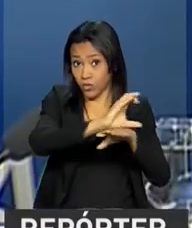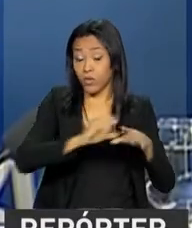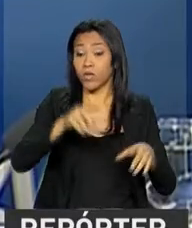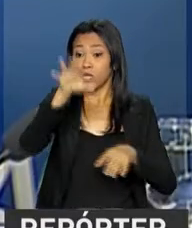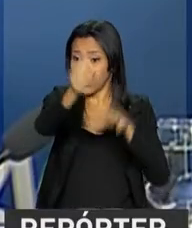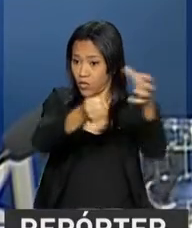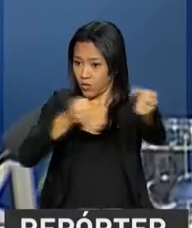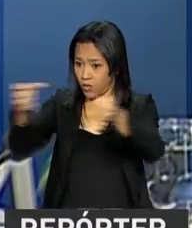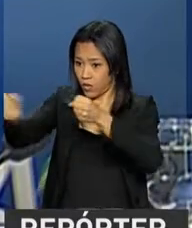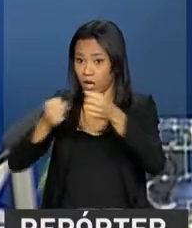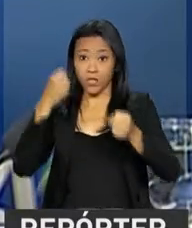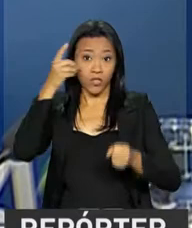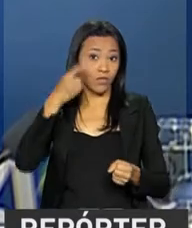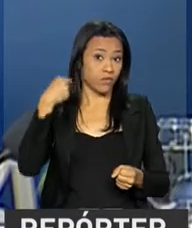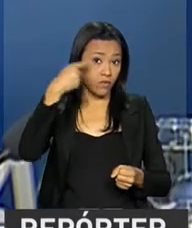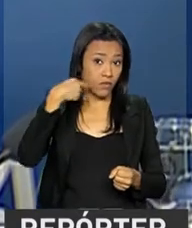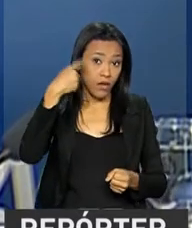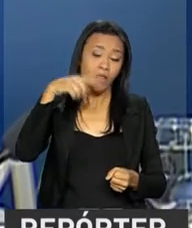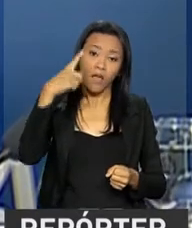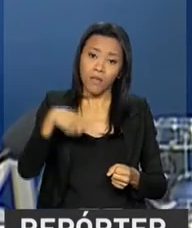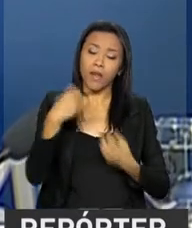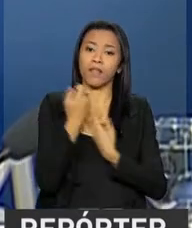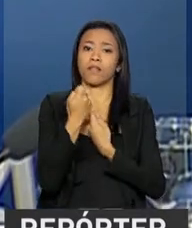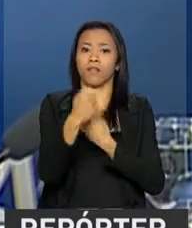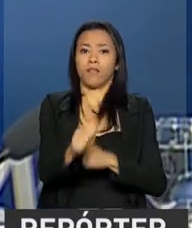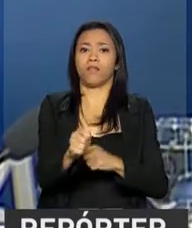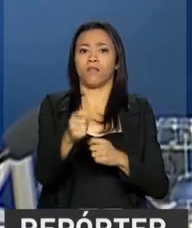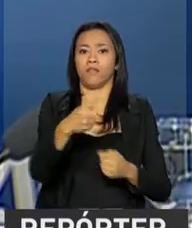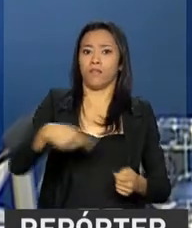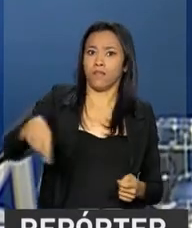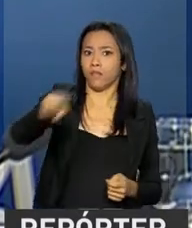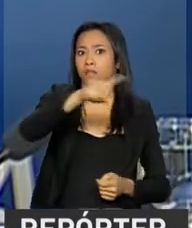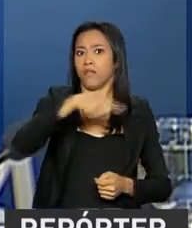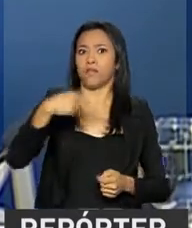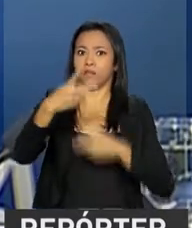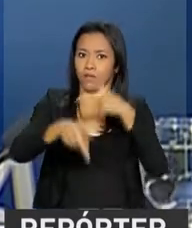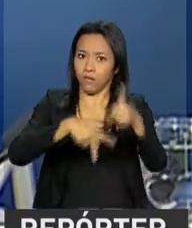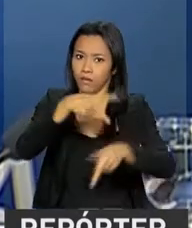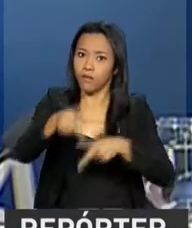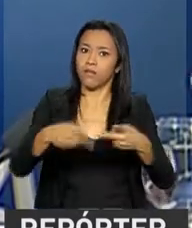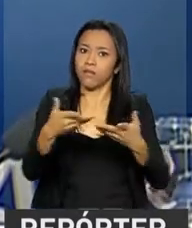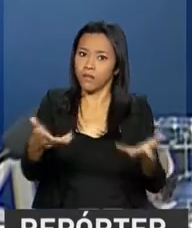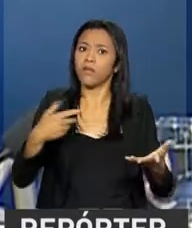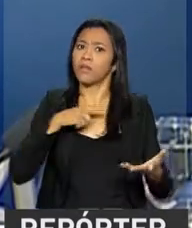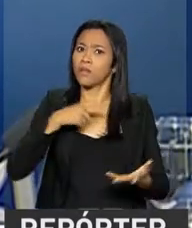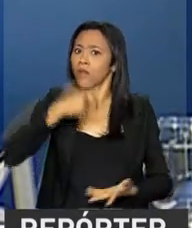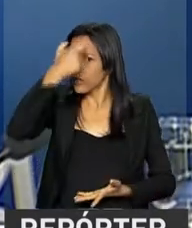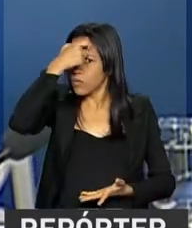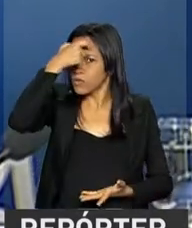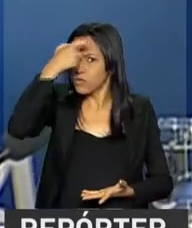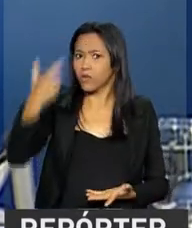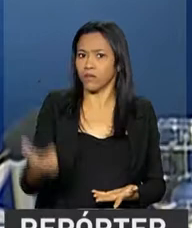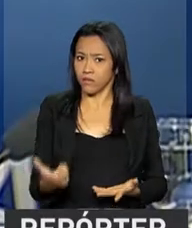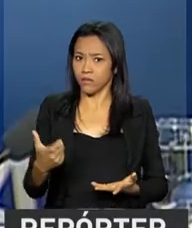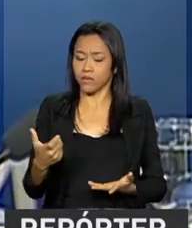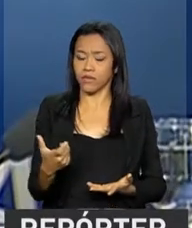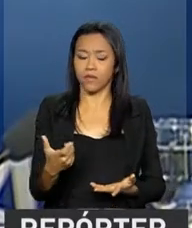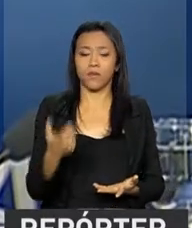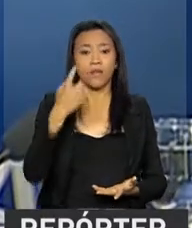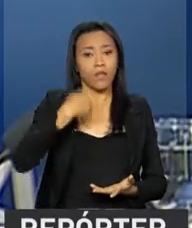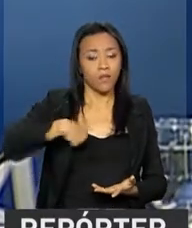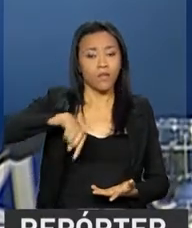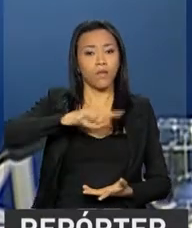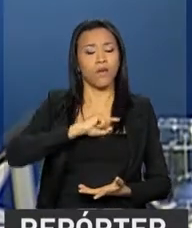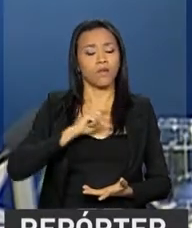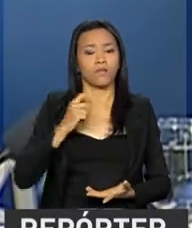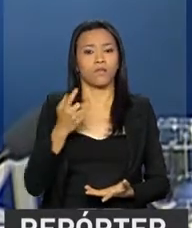chamados para uma causa pública, não é? E os advogados públicos têm que ter esta consciência. Estou dizendo obviedades aqui, mas são obviedades